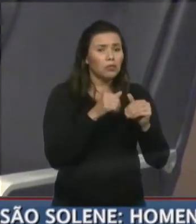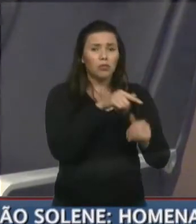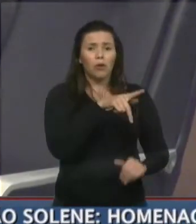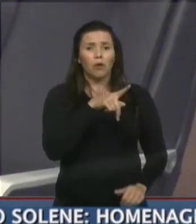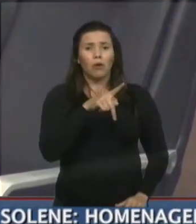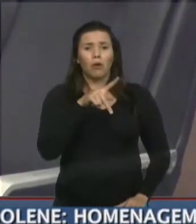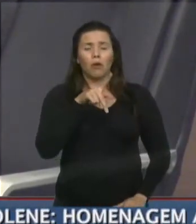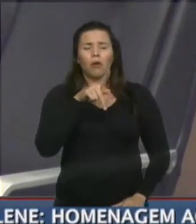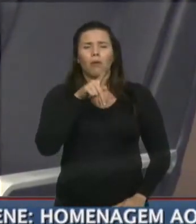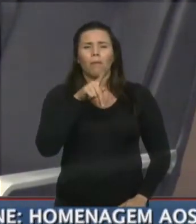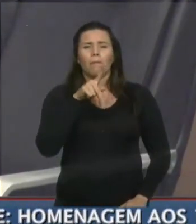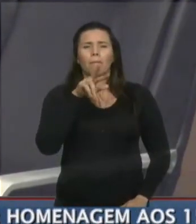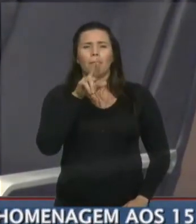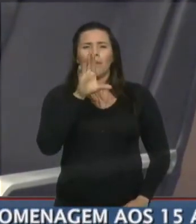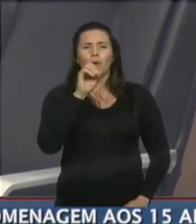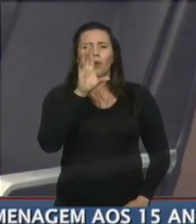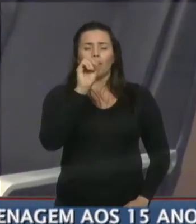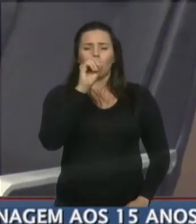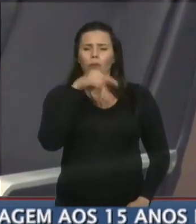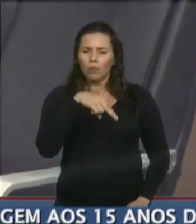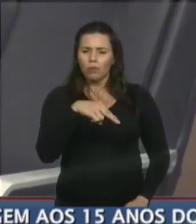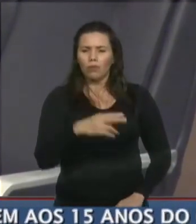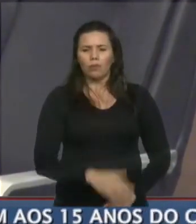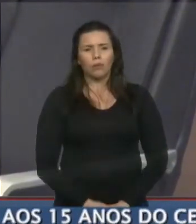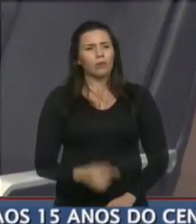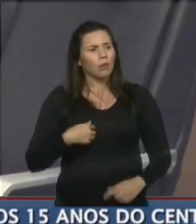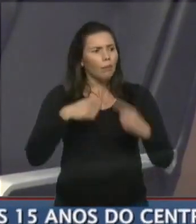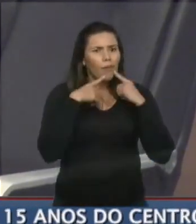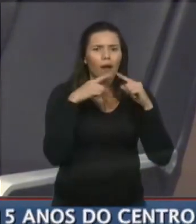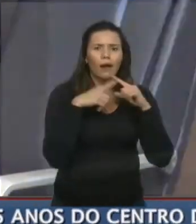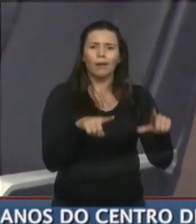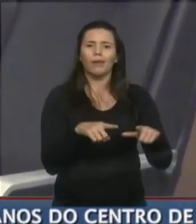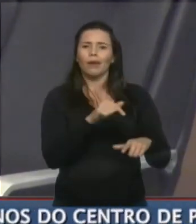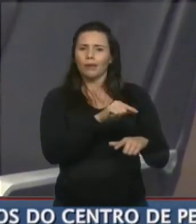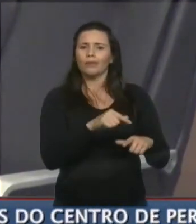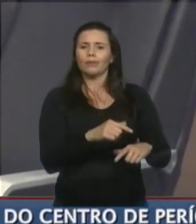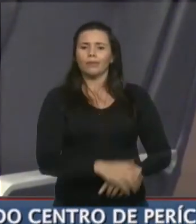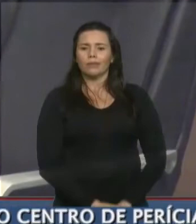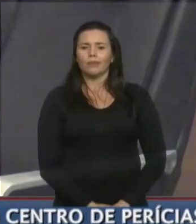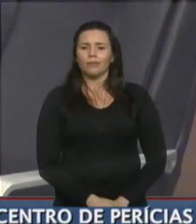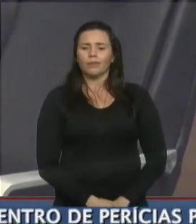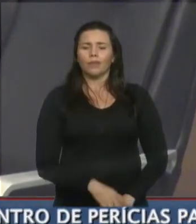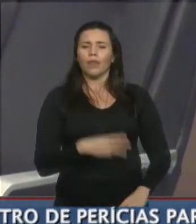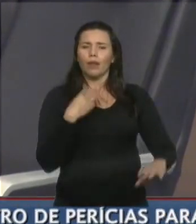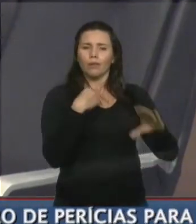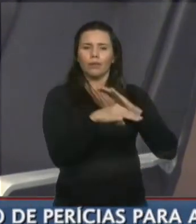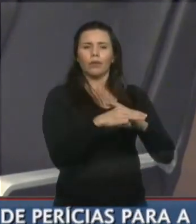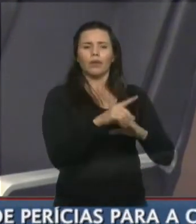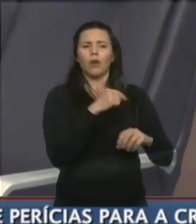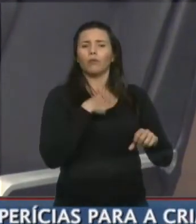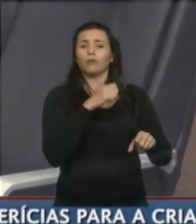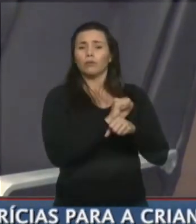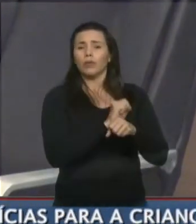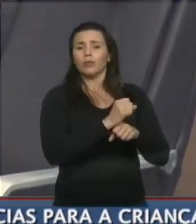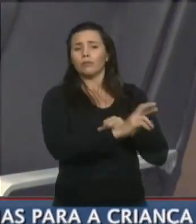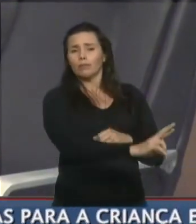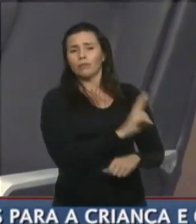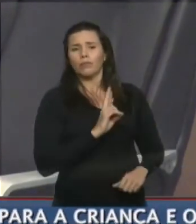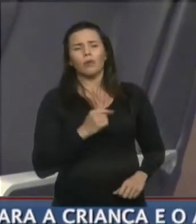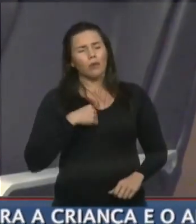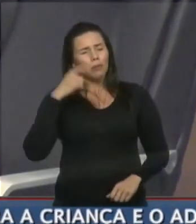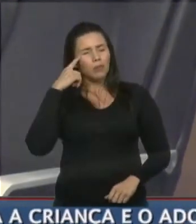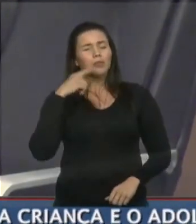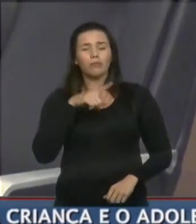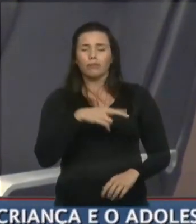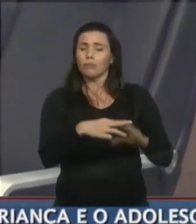anexo, a gente envia de novo, envia de outro e-mail, até o momento não tivemos esse retorno. Mas acredito que ainda esse mês teremos esse